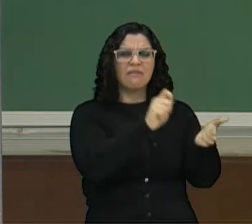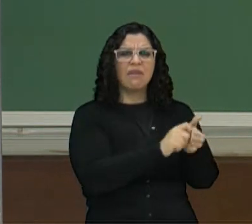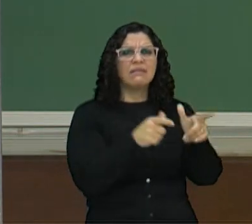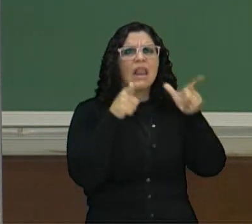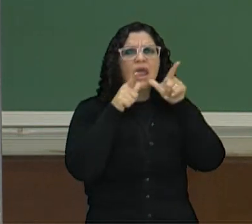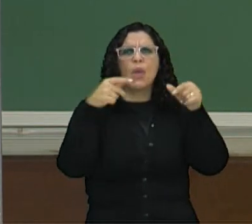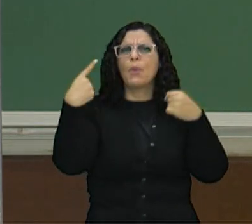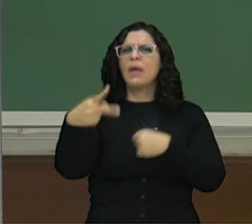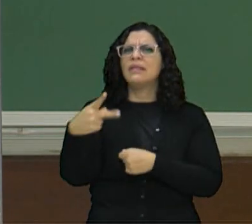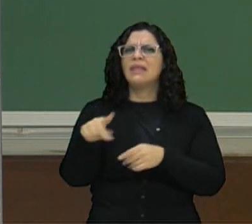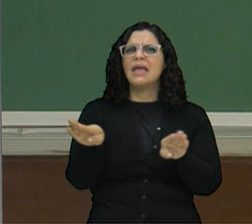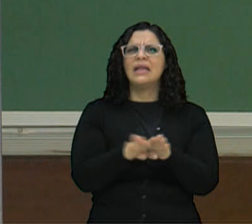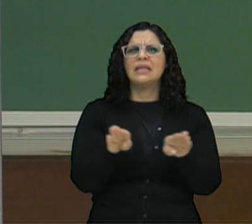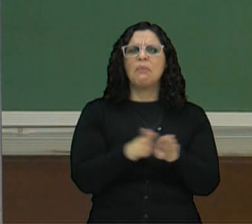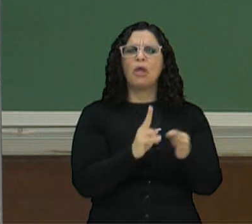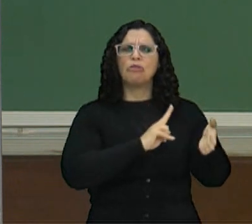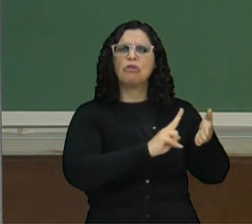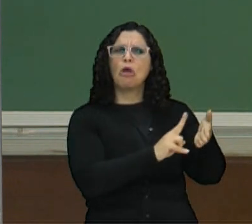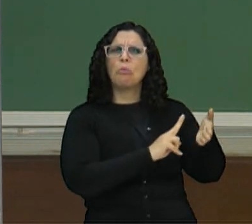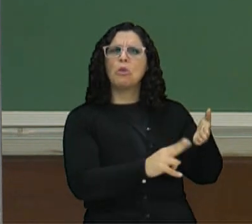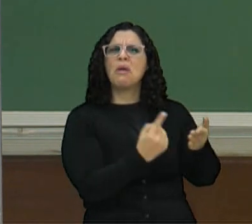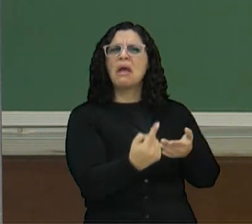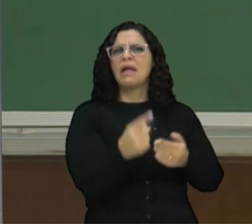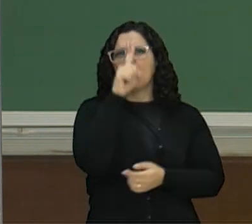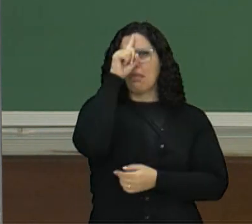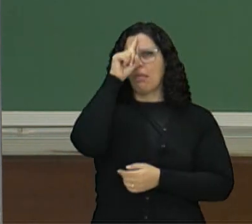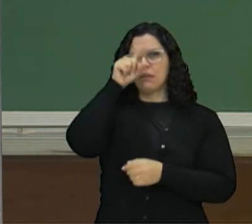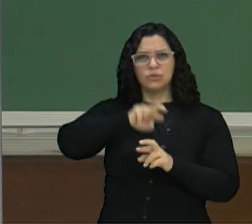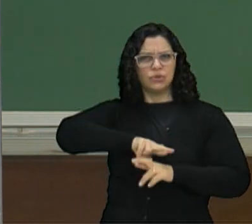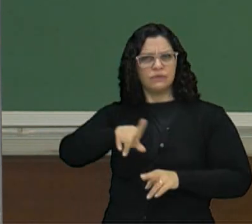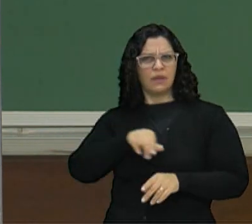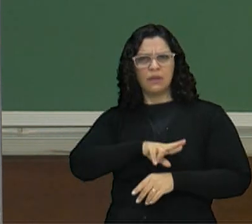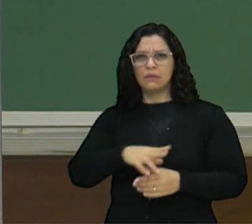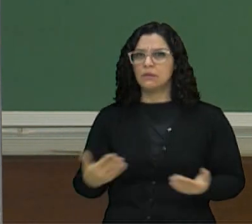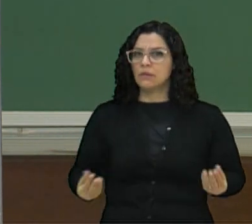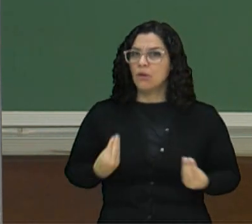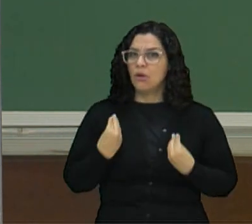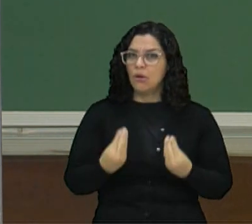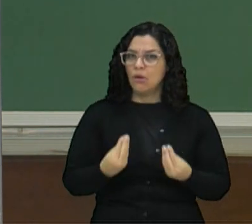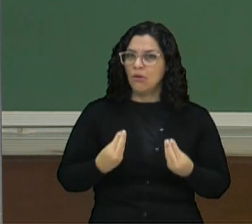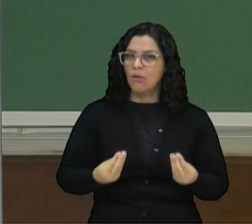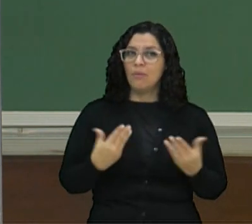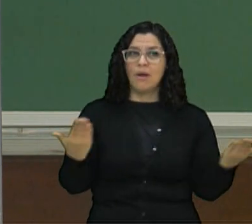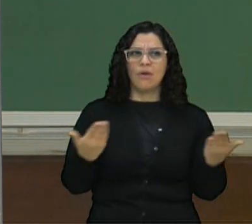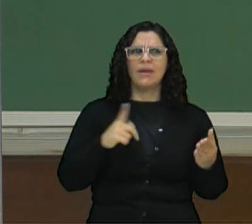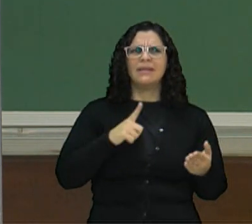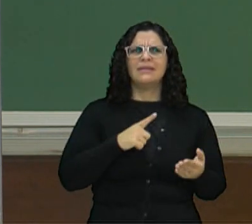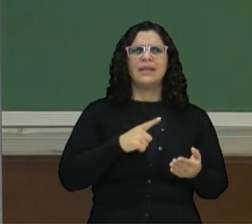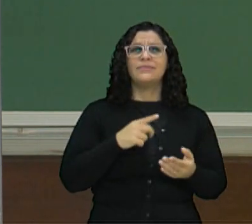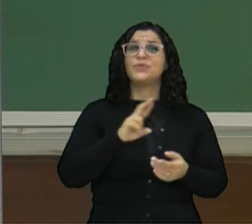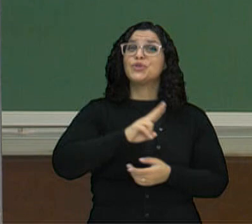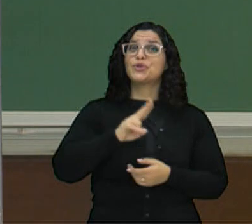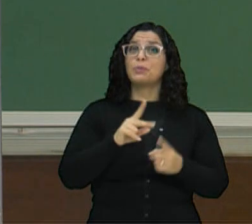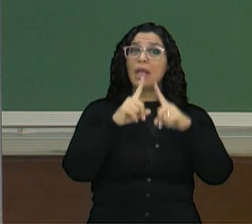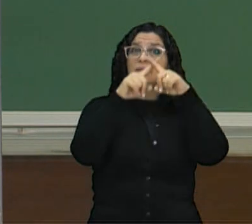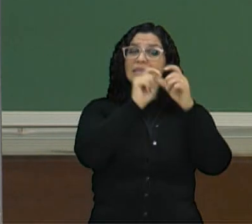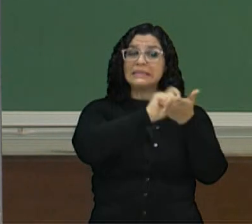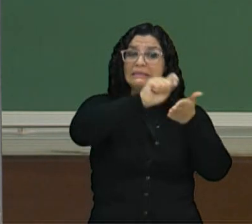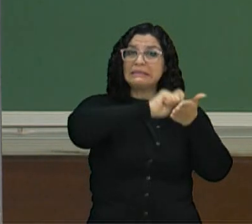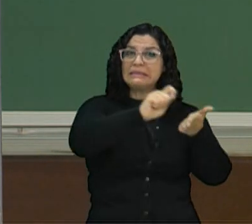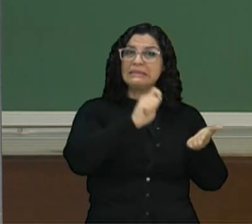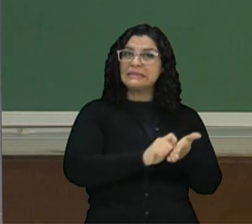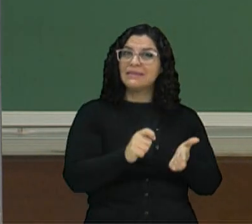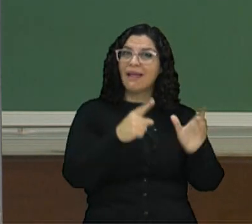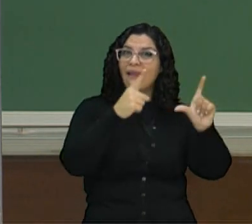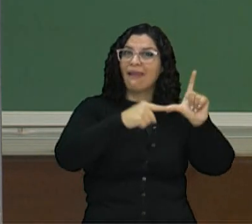língua e desse o seu próprio nome para uma determinada espécie. Olha como a gente tem diferenças nas grafias ao redor